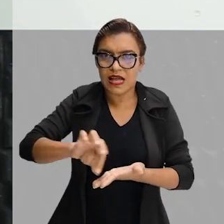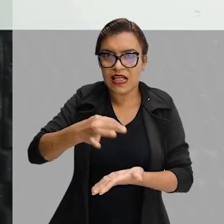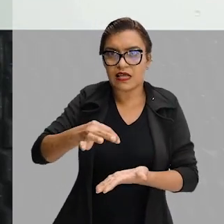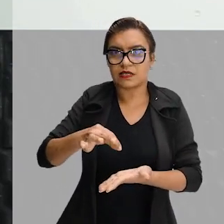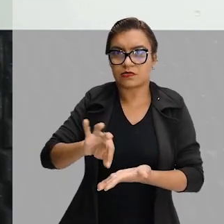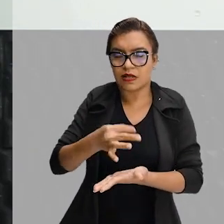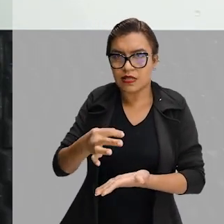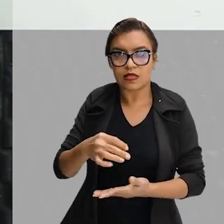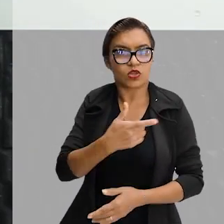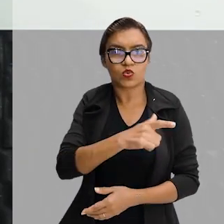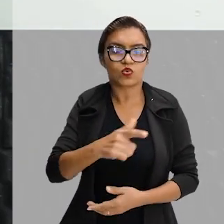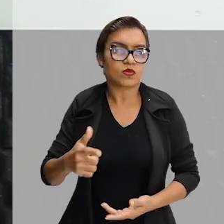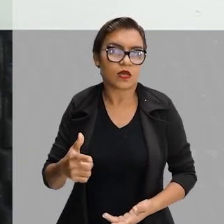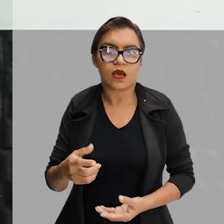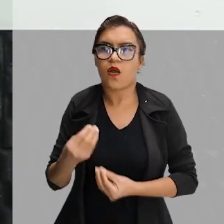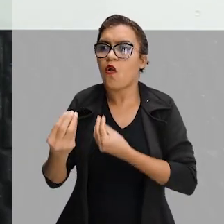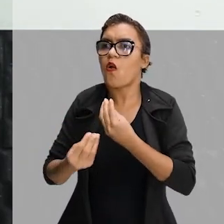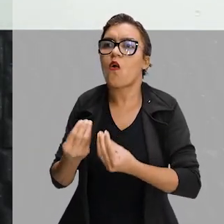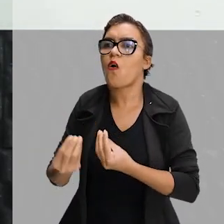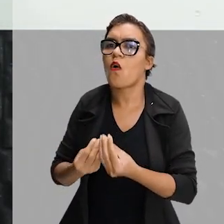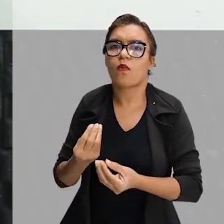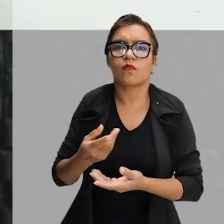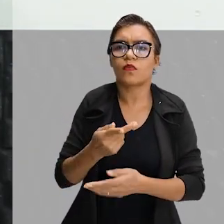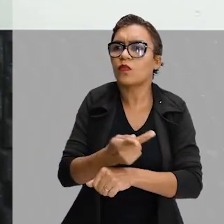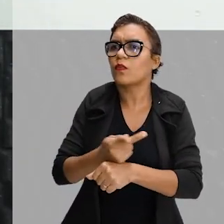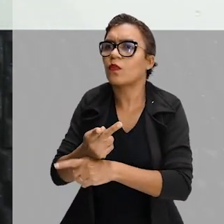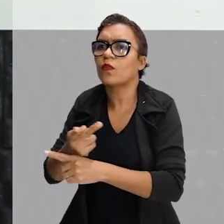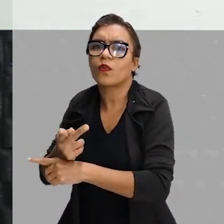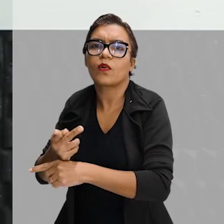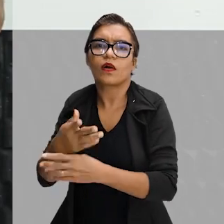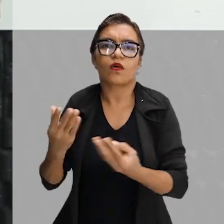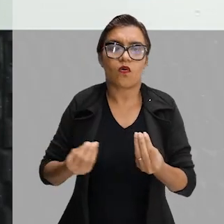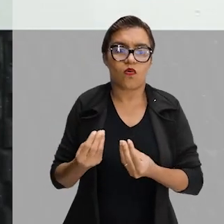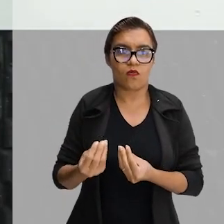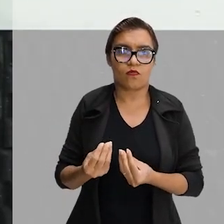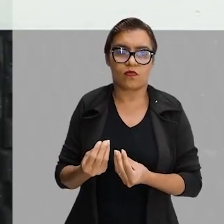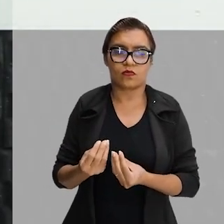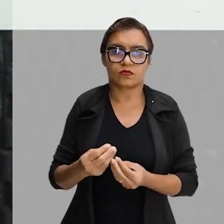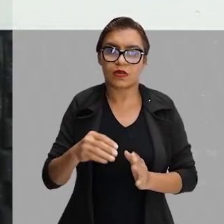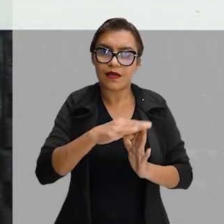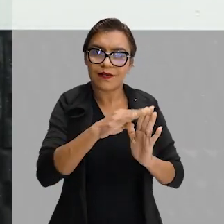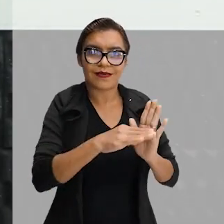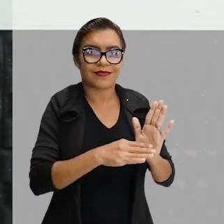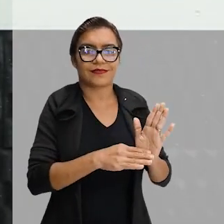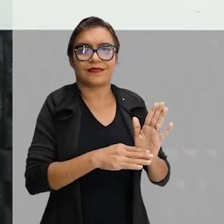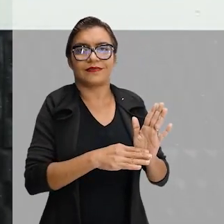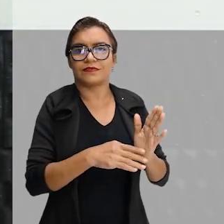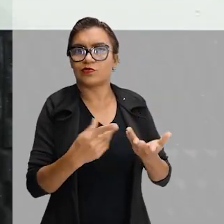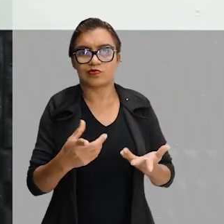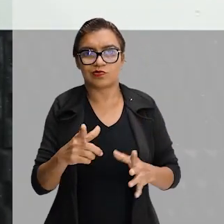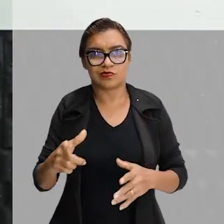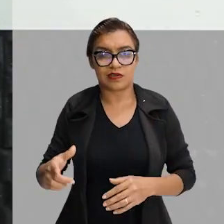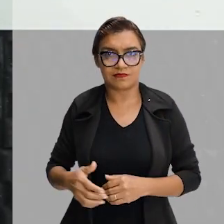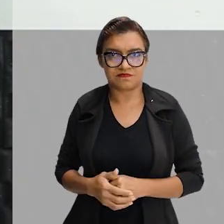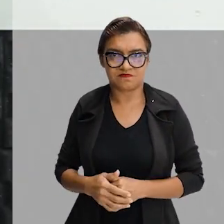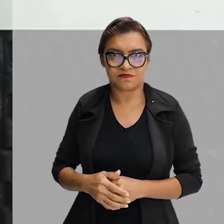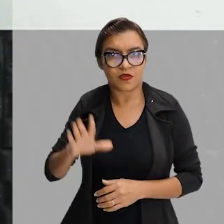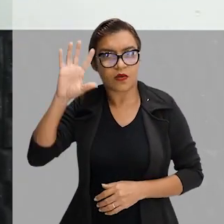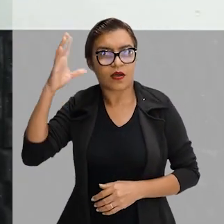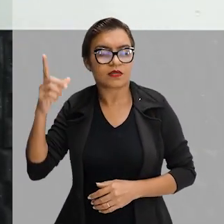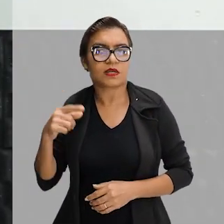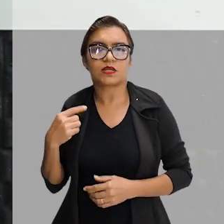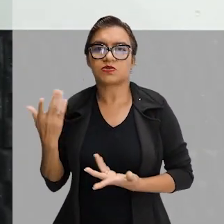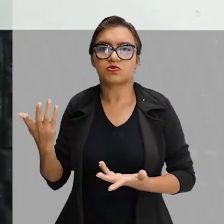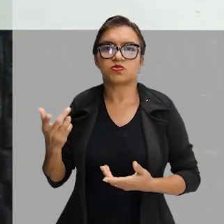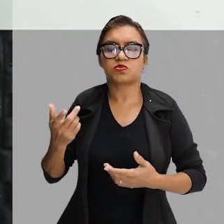no Brasil, mas não sabemos onde eles estão e quem são. Eles não aparecem em nenhum cadastro. O resultado, a gente não consegue implementar